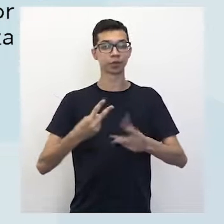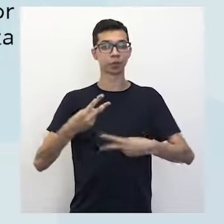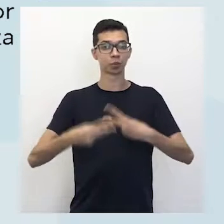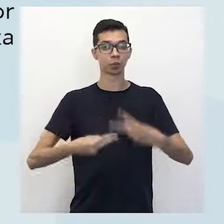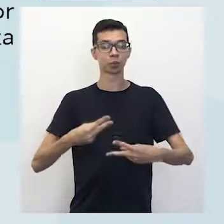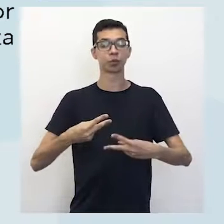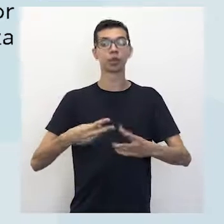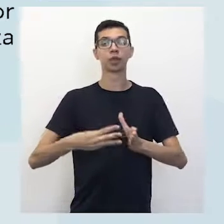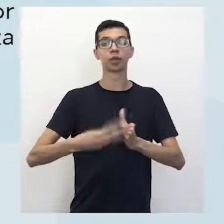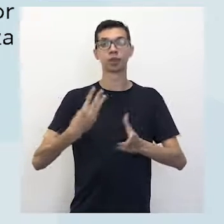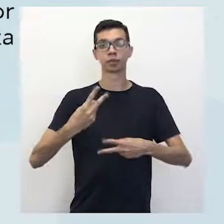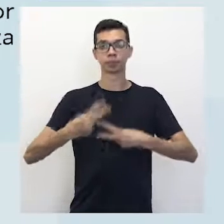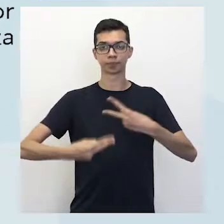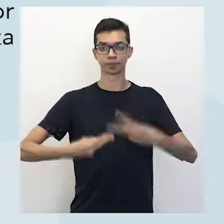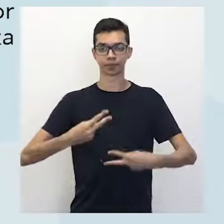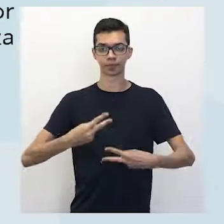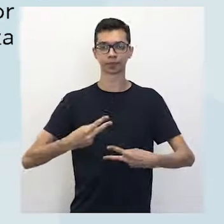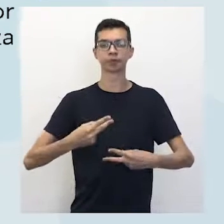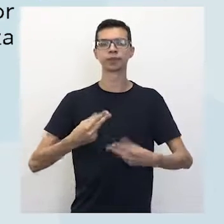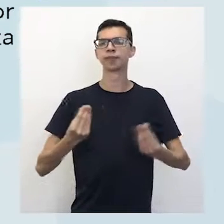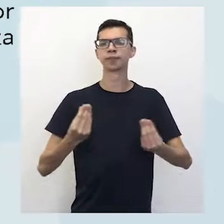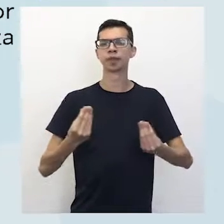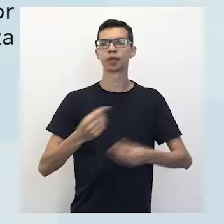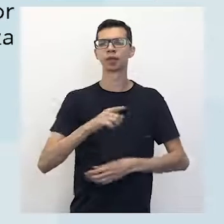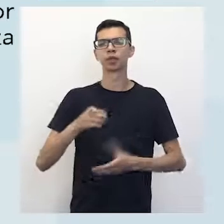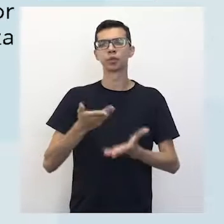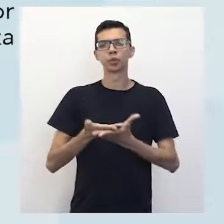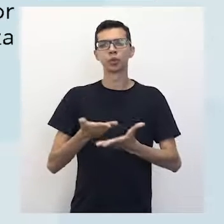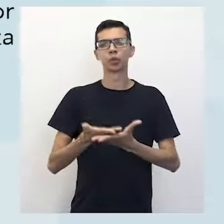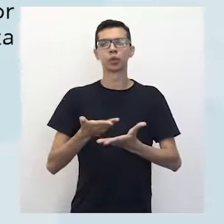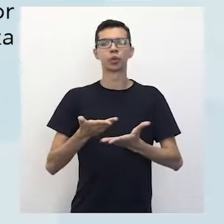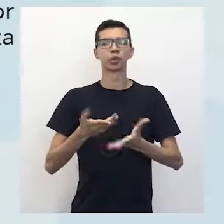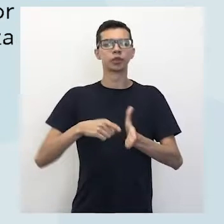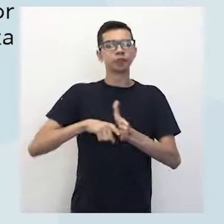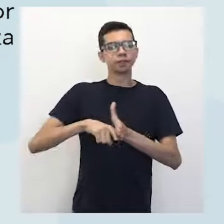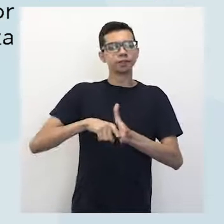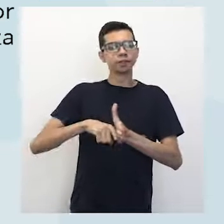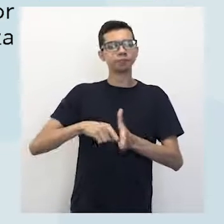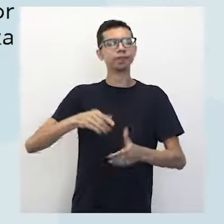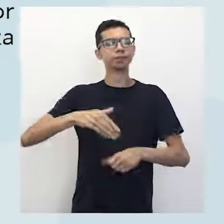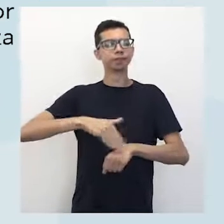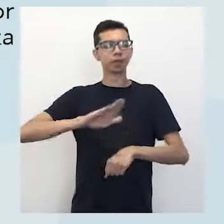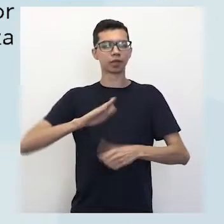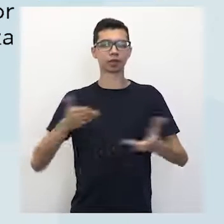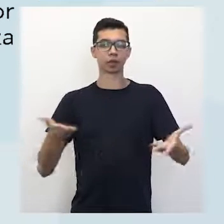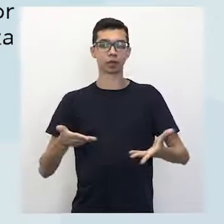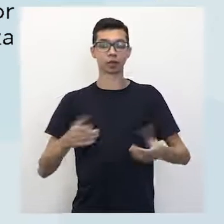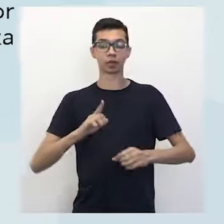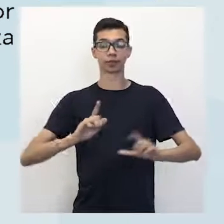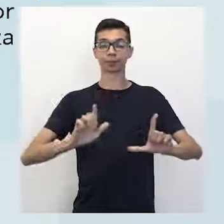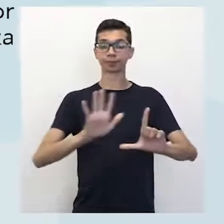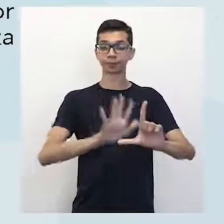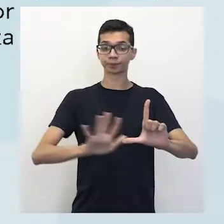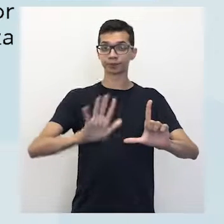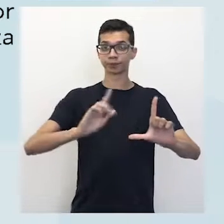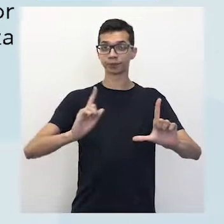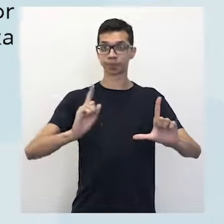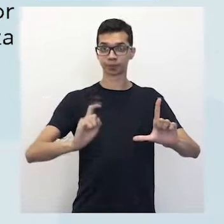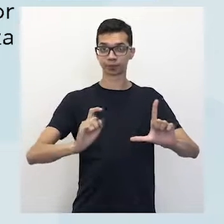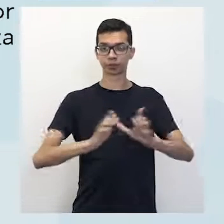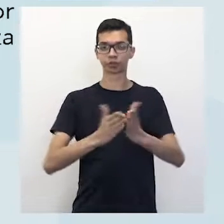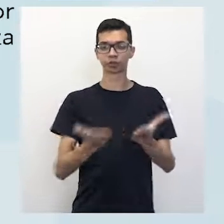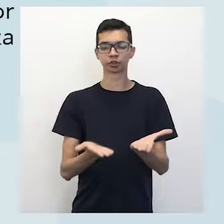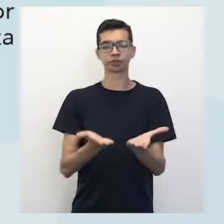terceiro bimestre, para aprofundar os estudos de vocês. Então, é a hora de tirar o print da tela, vai lá no caderno do